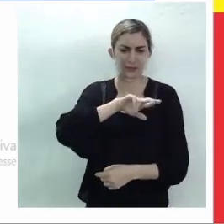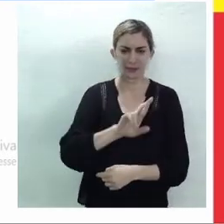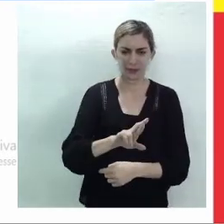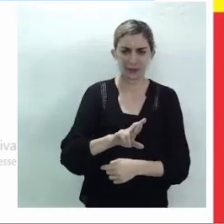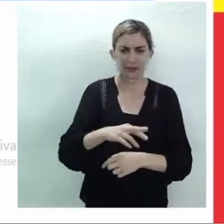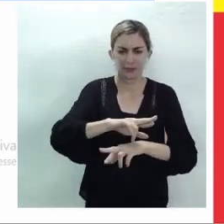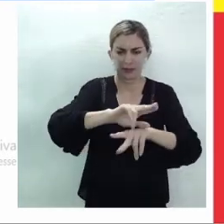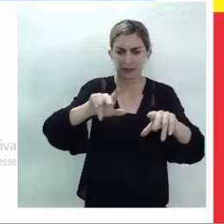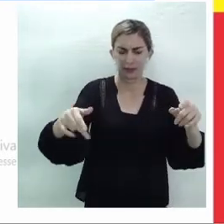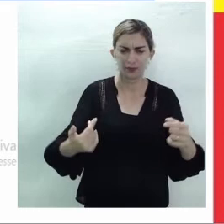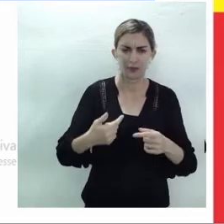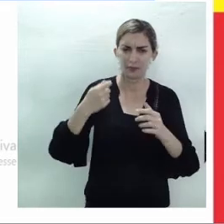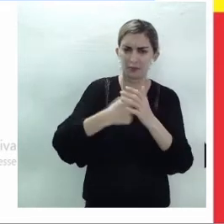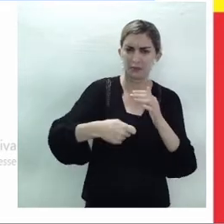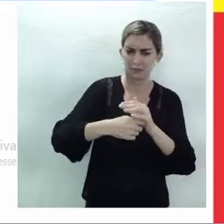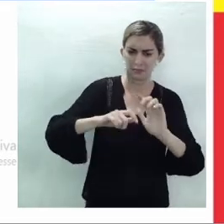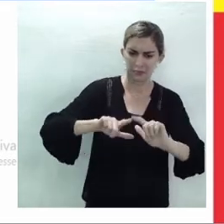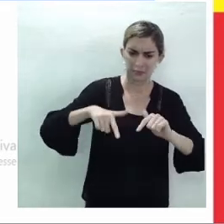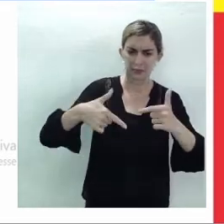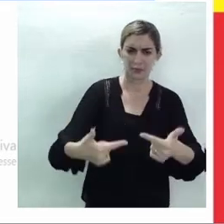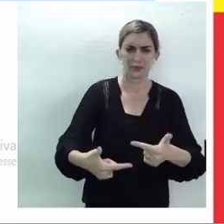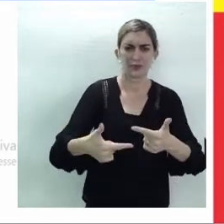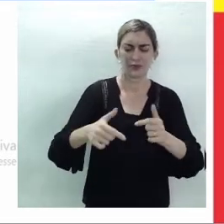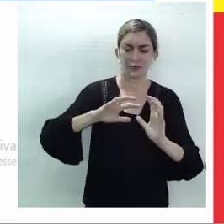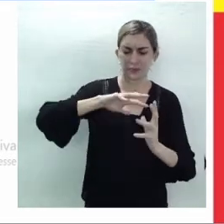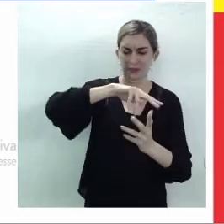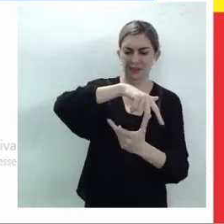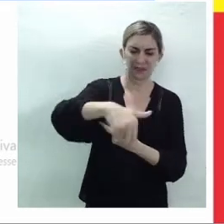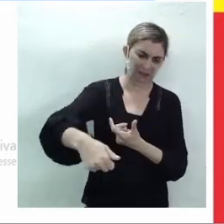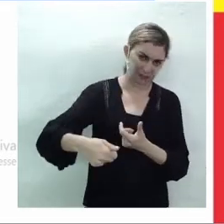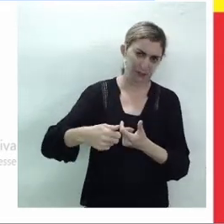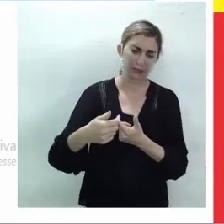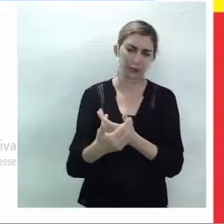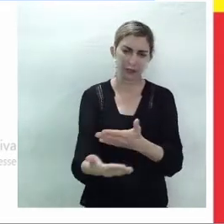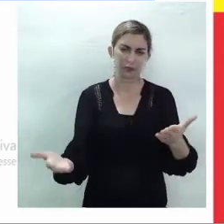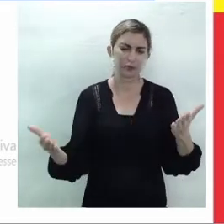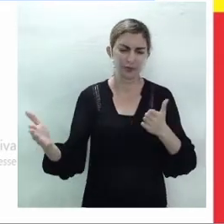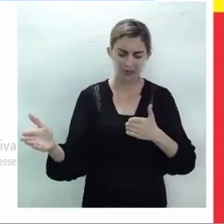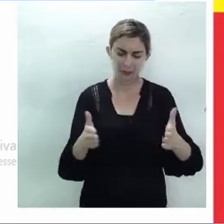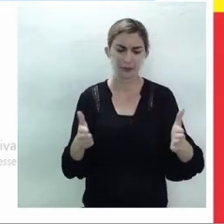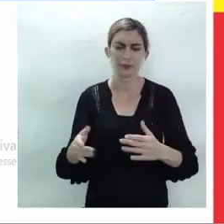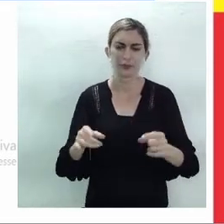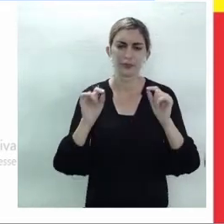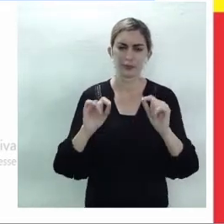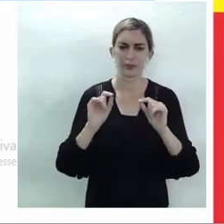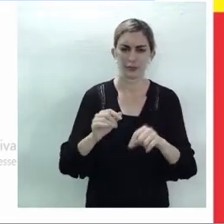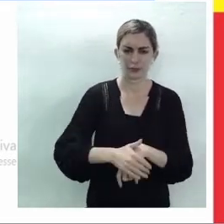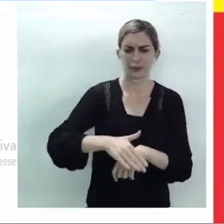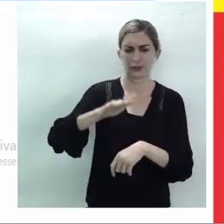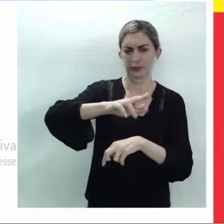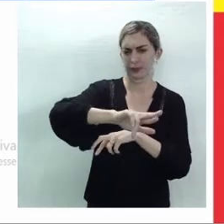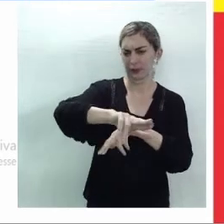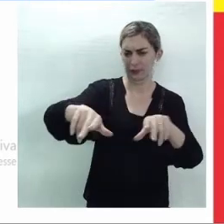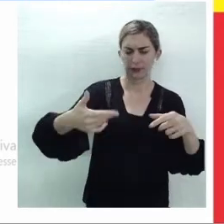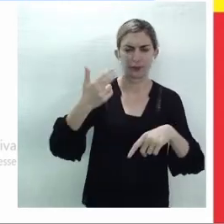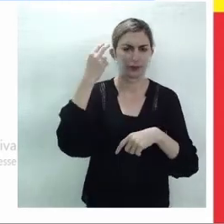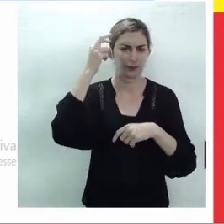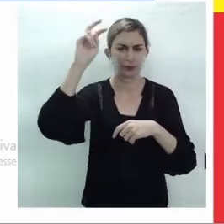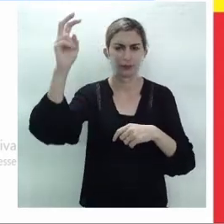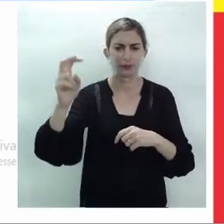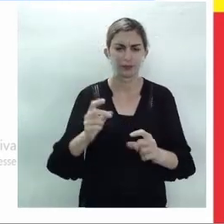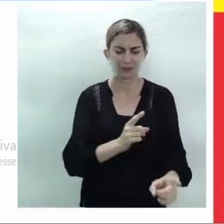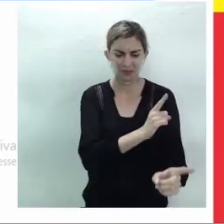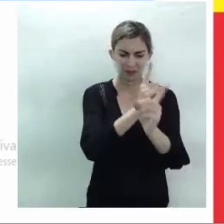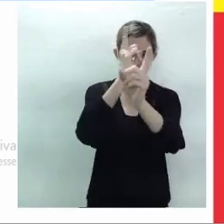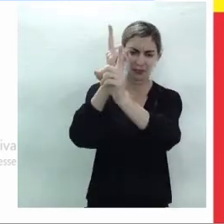é um dos grandes desafios da era da globalização, momento em que as mais diferentes culturas